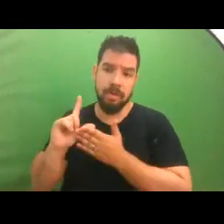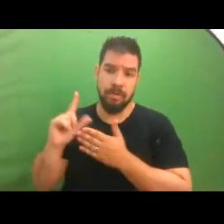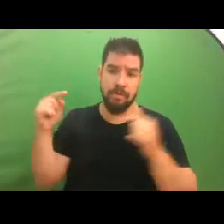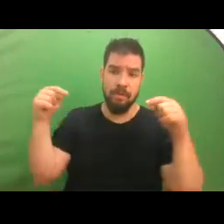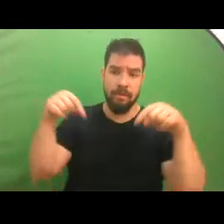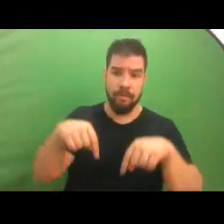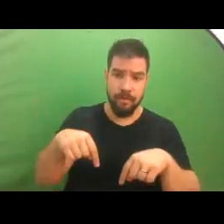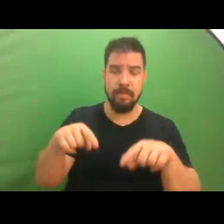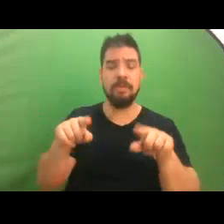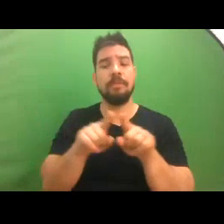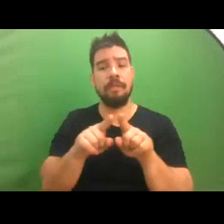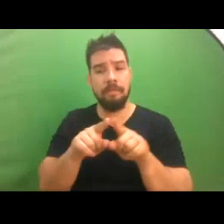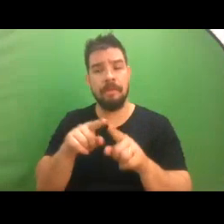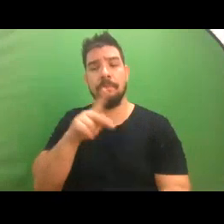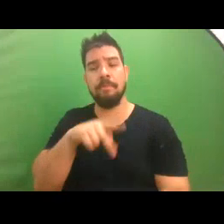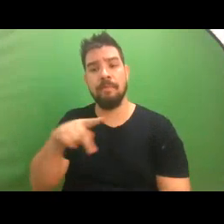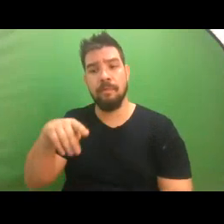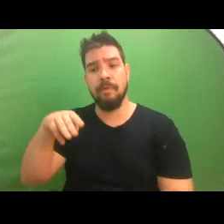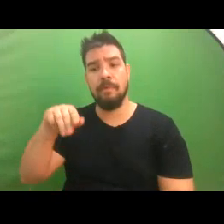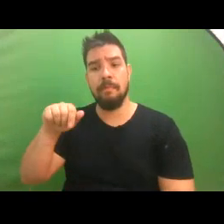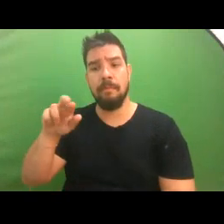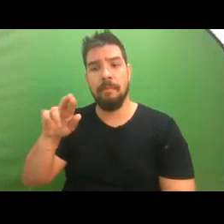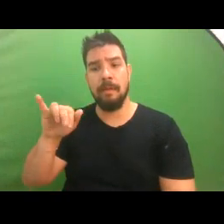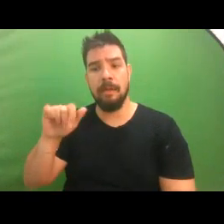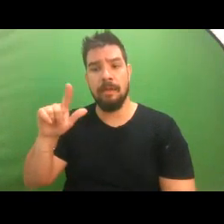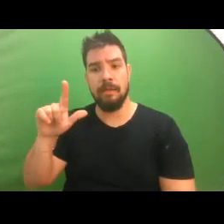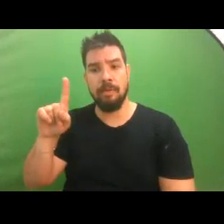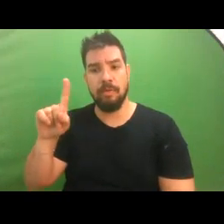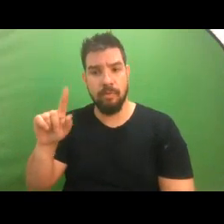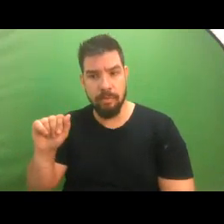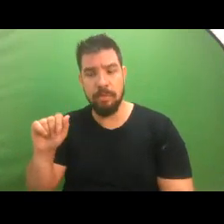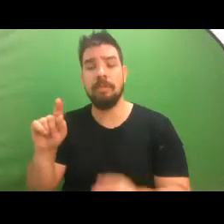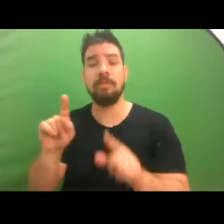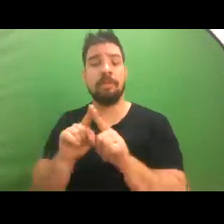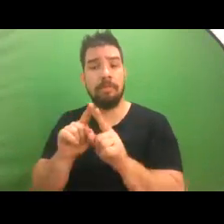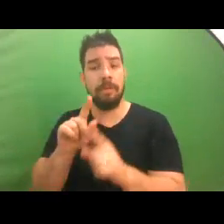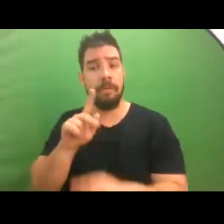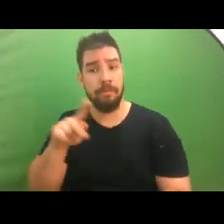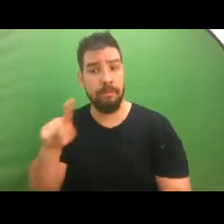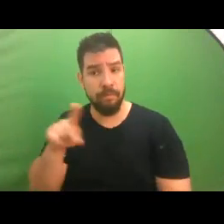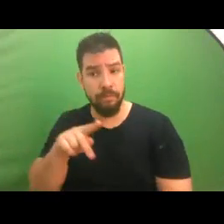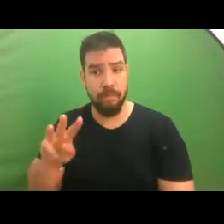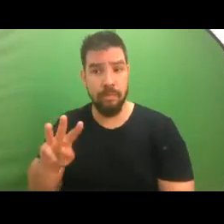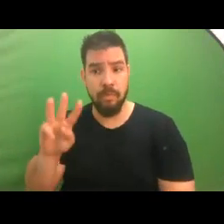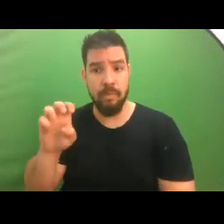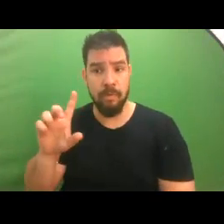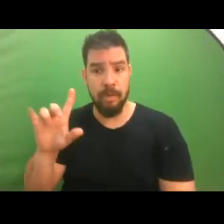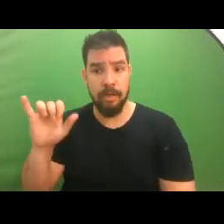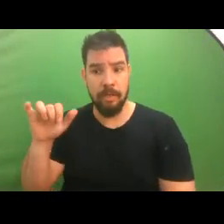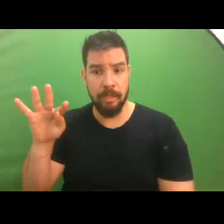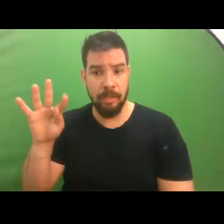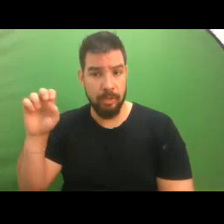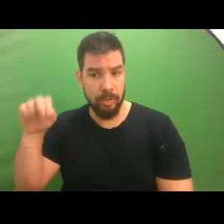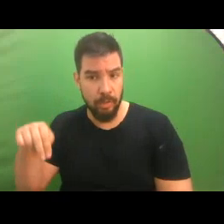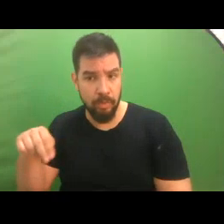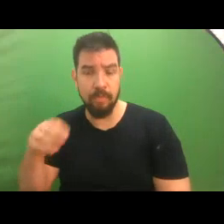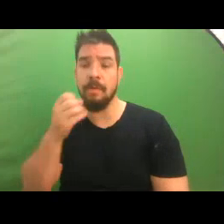professora Marilza, o professor Wellington também. Então, vai ser um momento bom de nos encontrarmos, né,